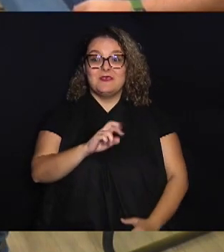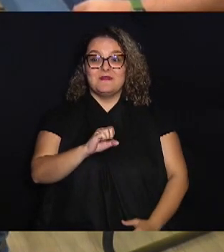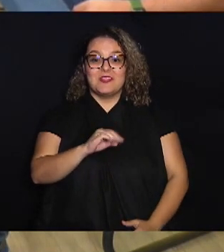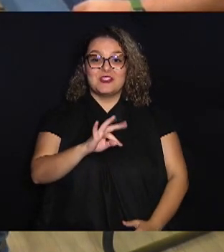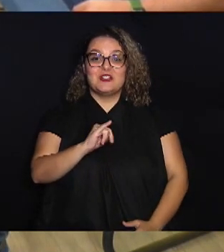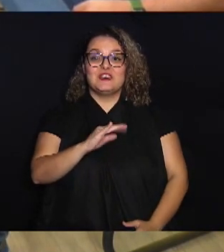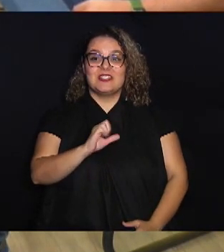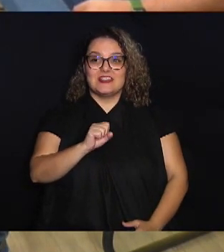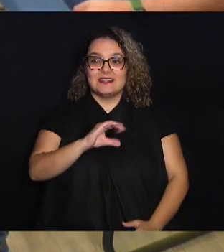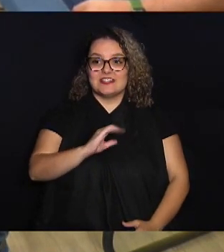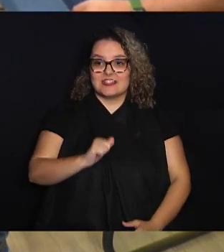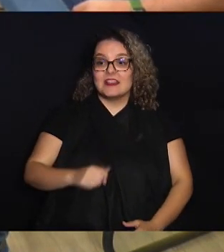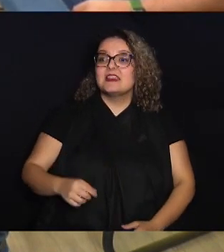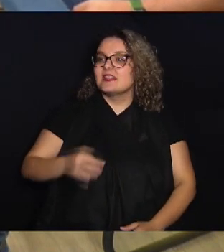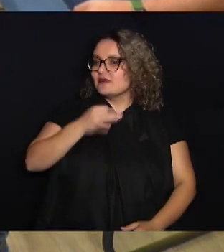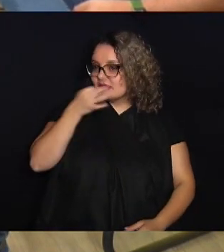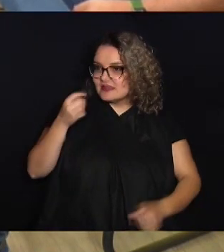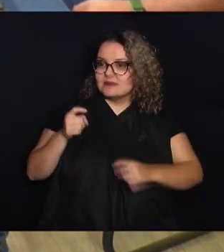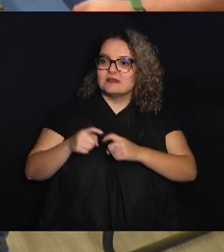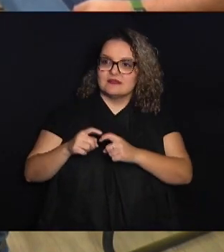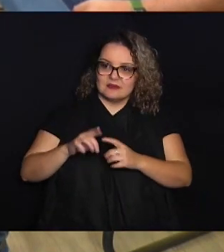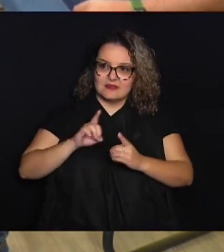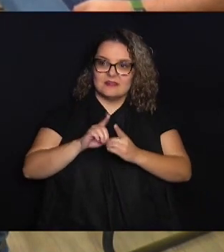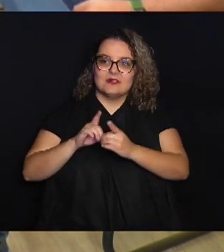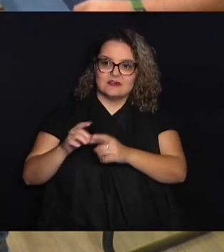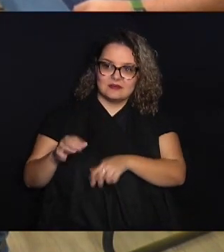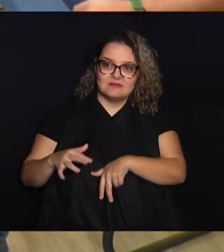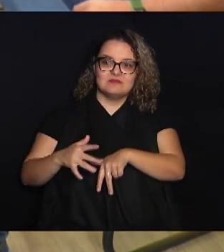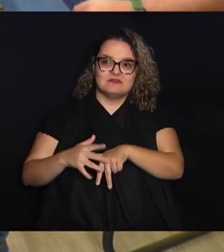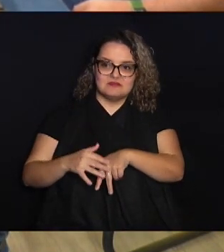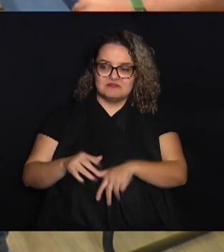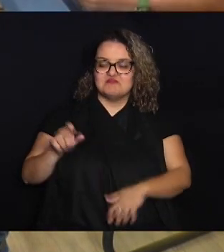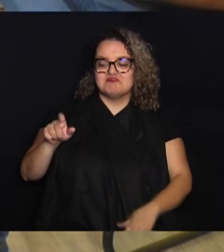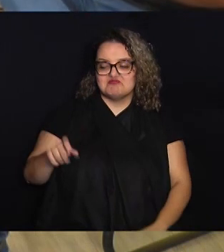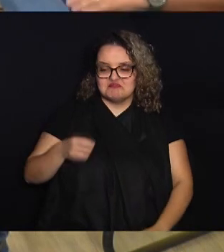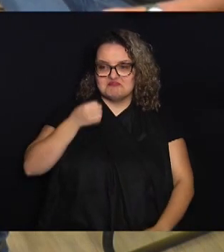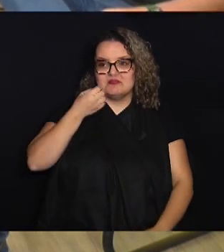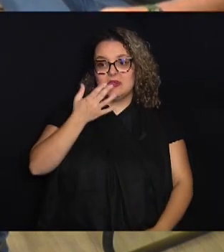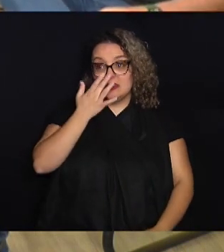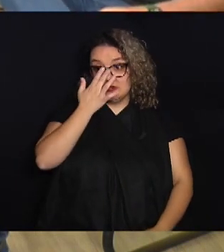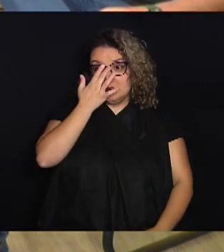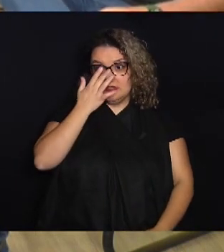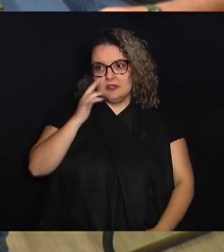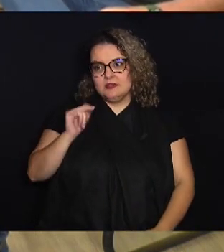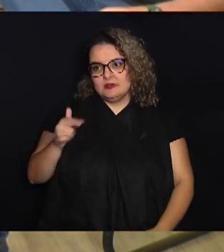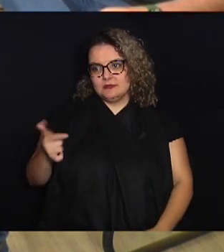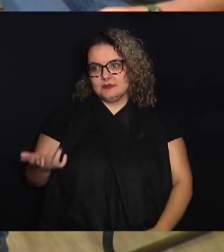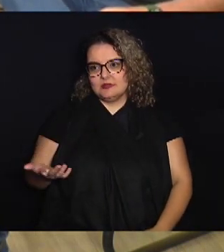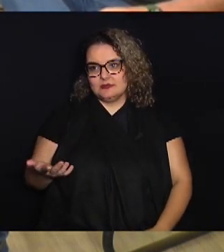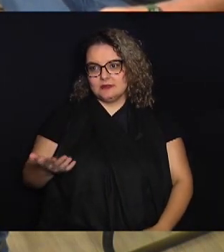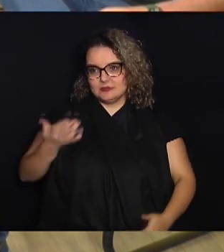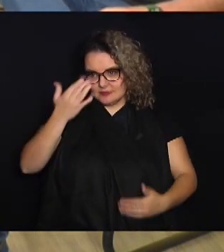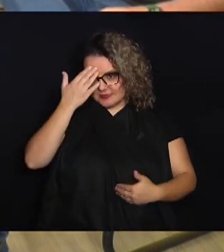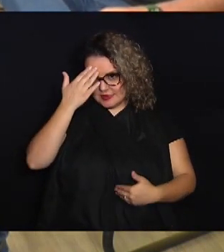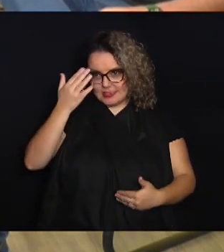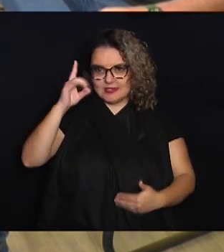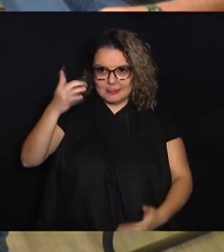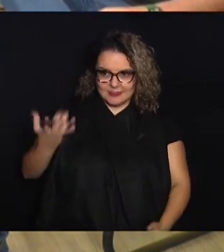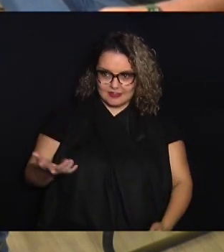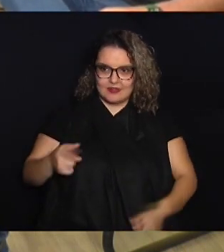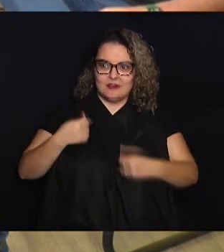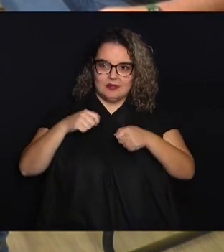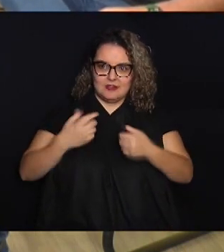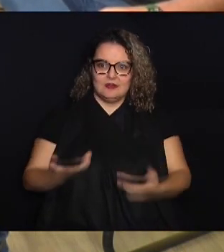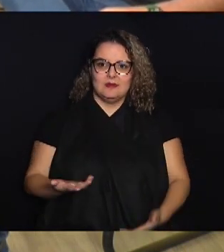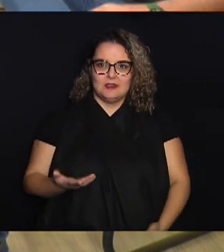excelente médico também. Quem já foi atendido por ele diz que o cara era muito, muito bom. Não tive, graças a Deus, a necessidade, né,